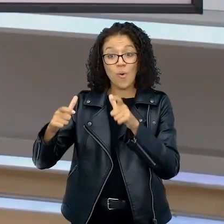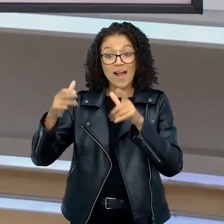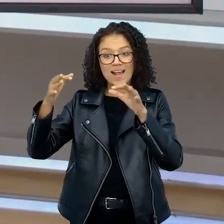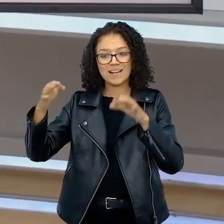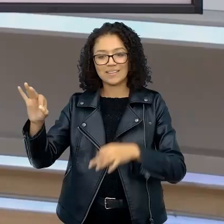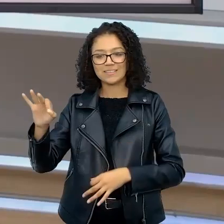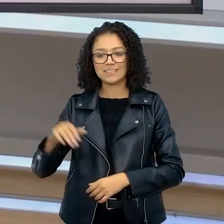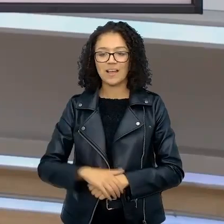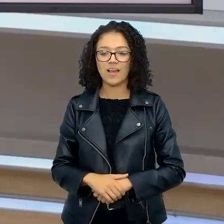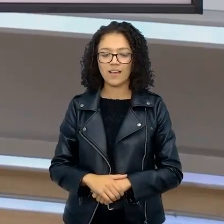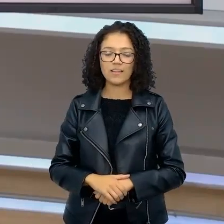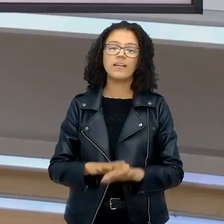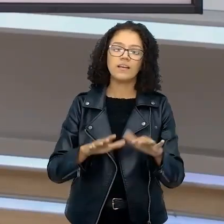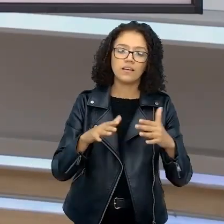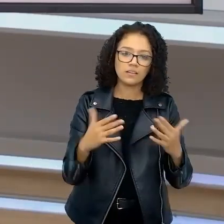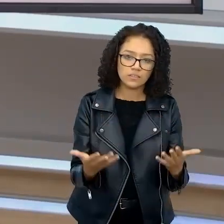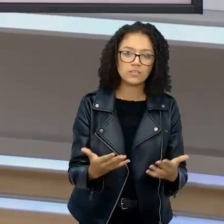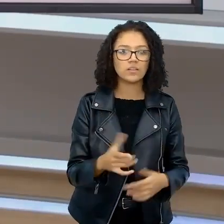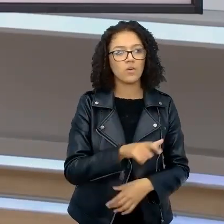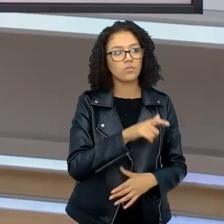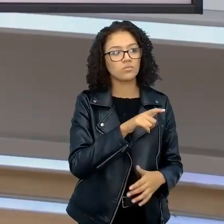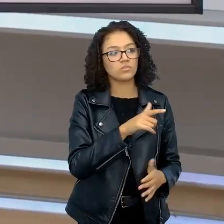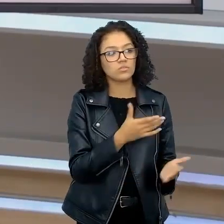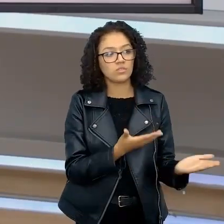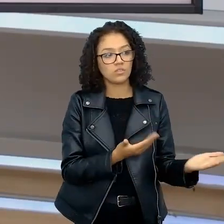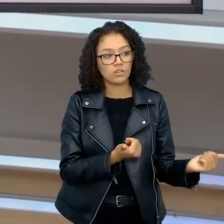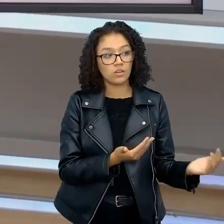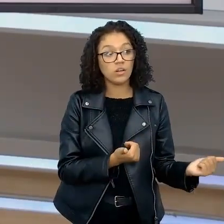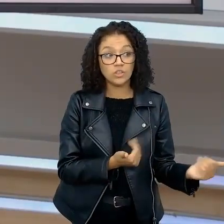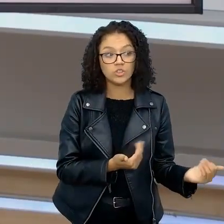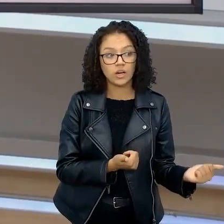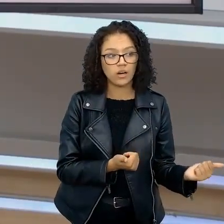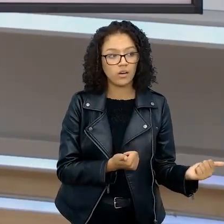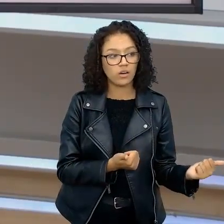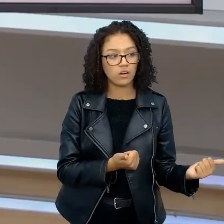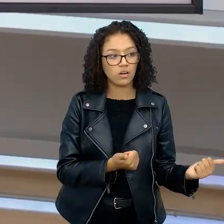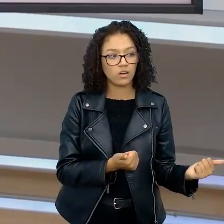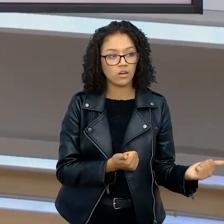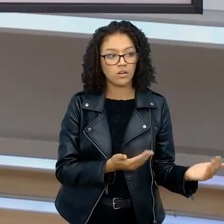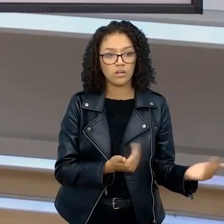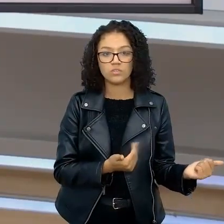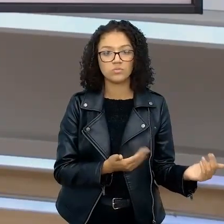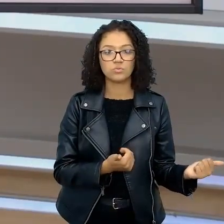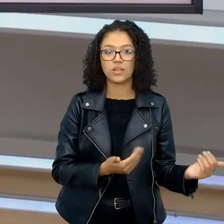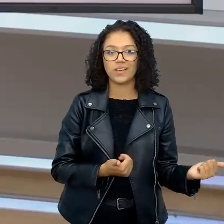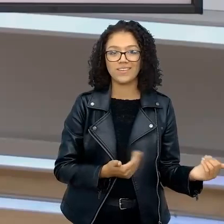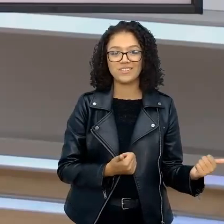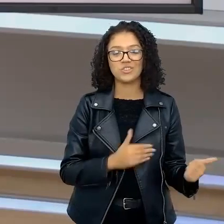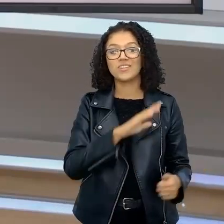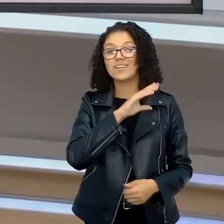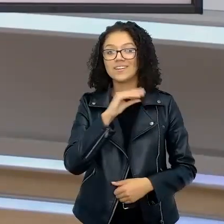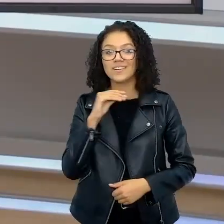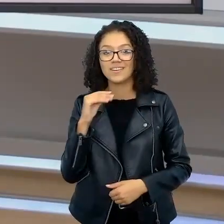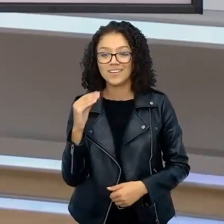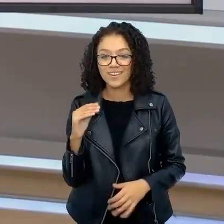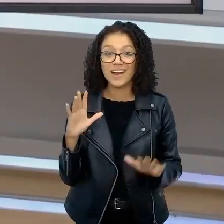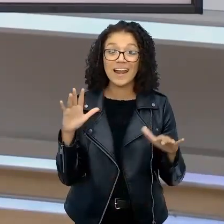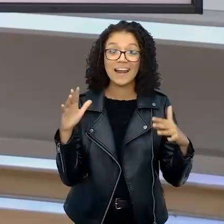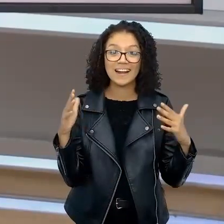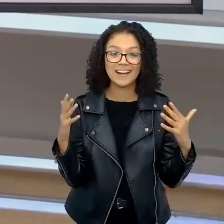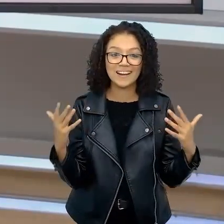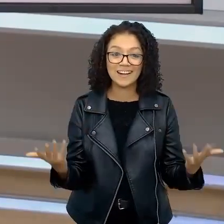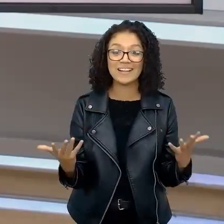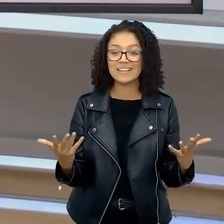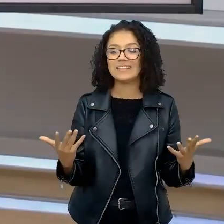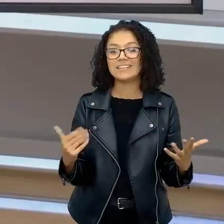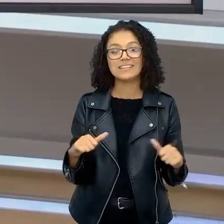esse adolescente de forma empática e transparente, no sentido de trazer quais